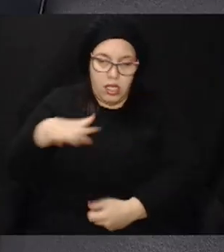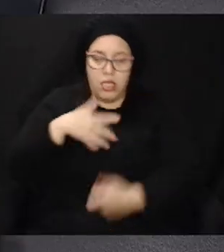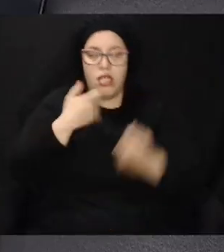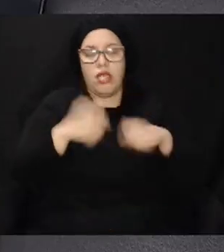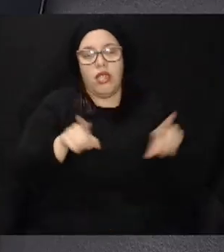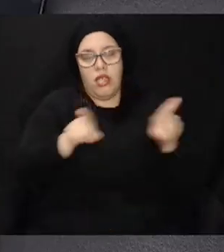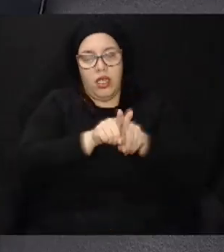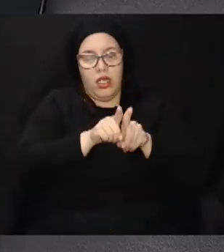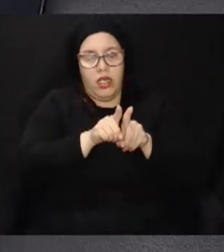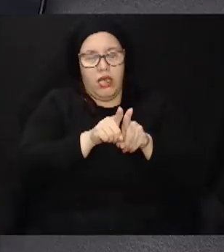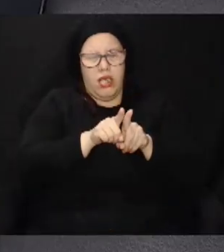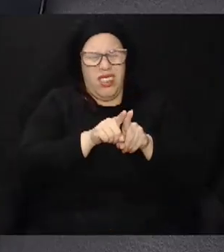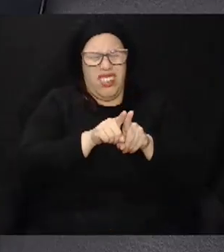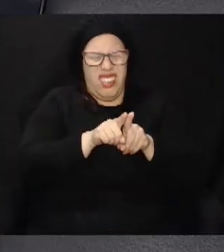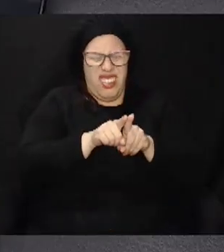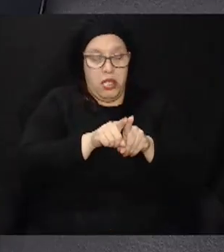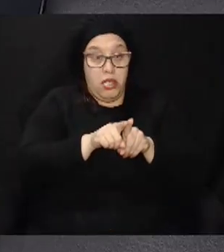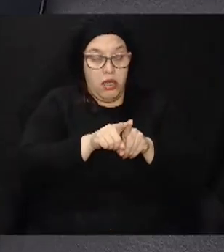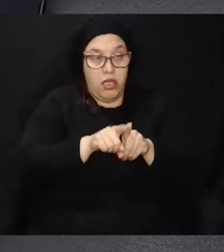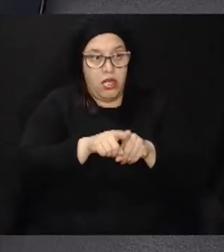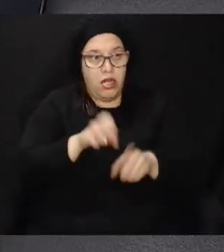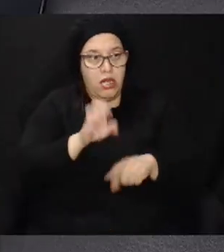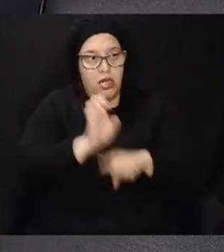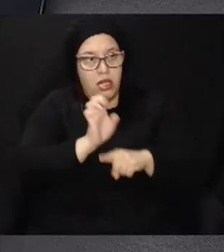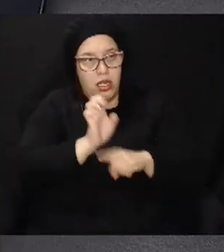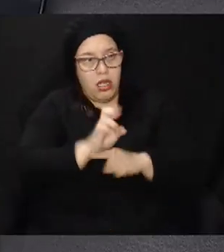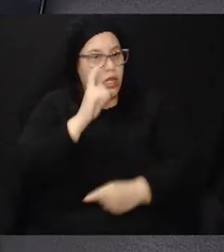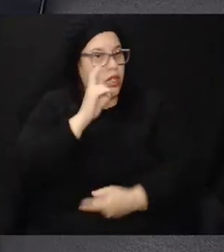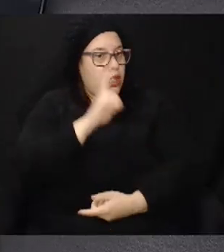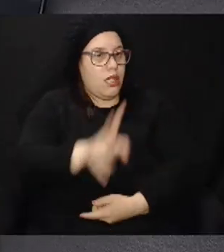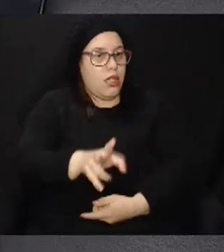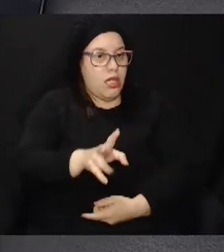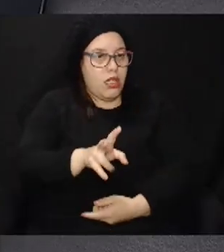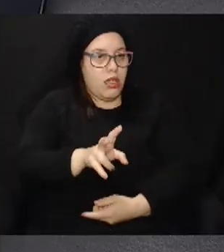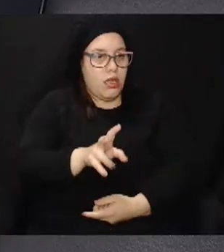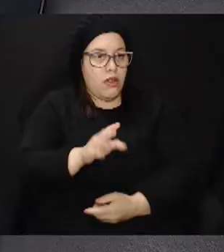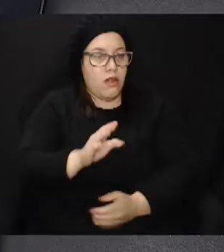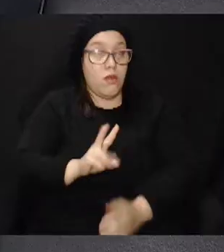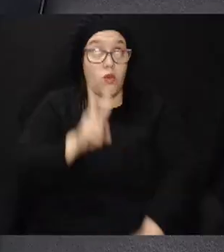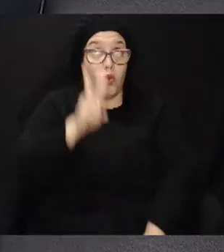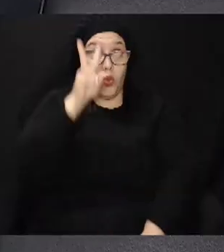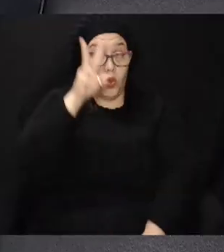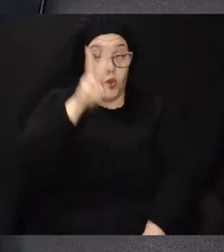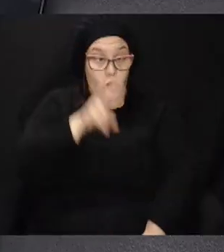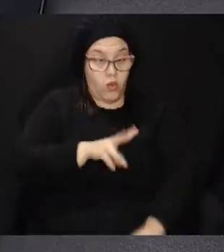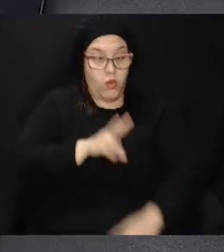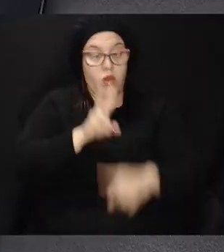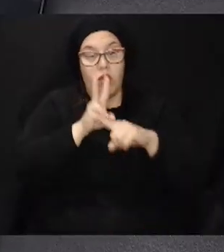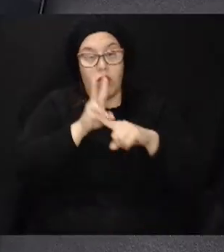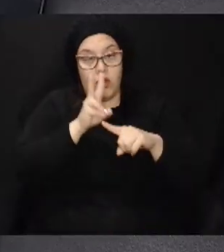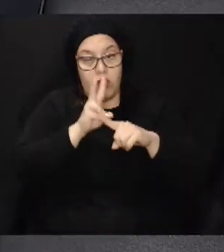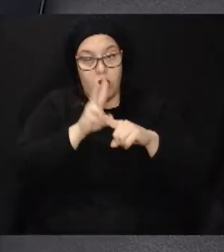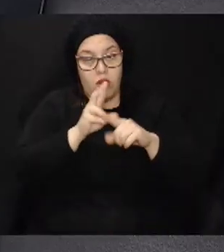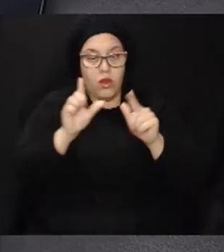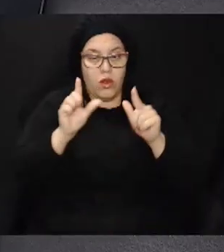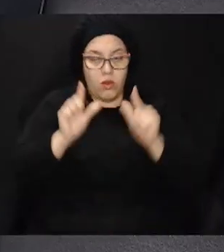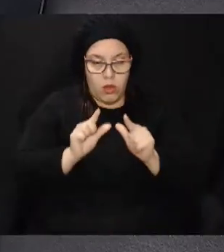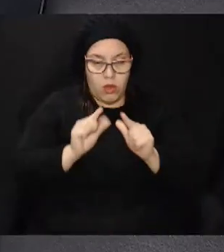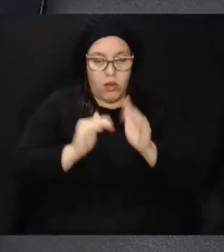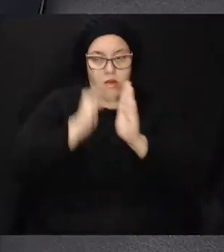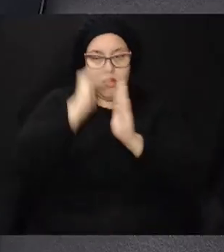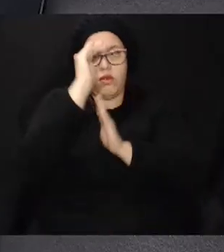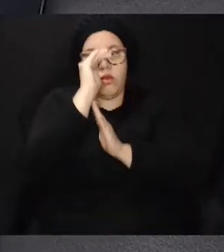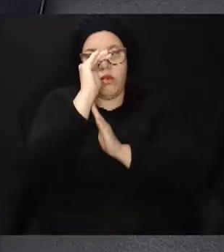humana. O Estado ele tem que olhar para baixo e para cima, ele tem que cuidar desde o pequenininho até o maior, que é o